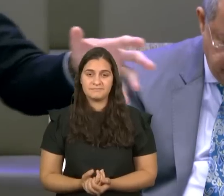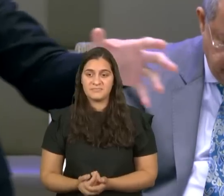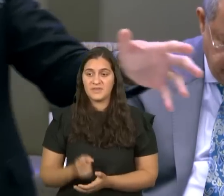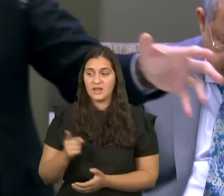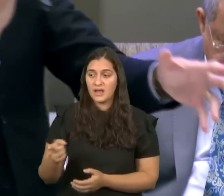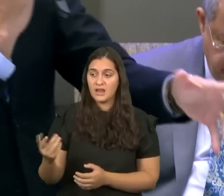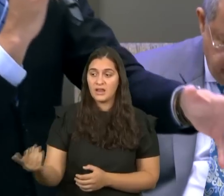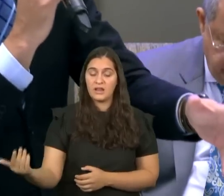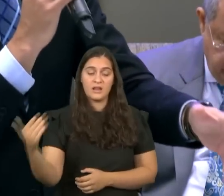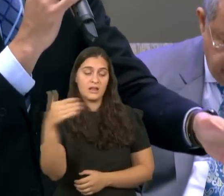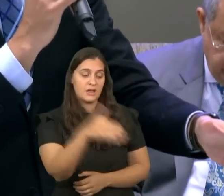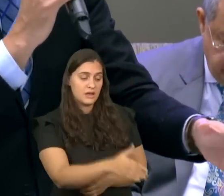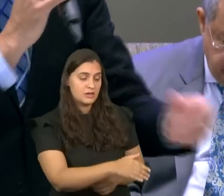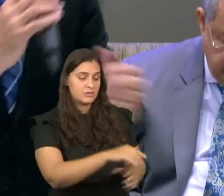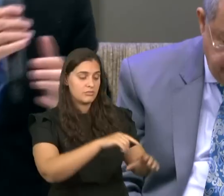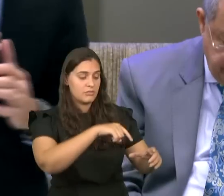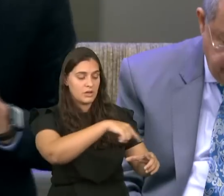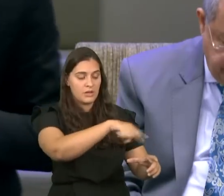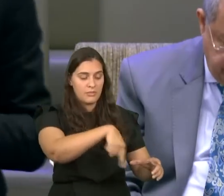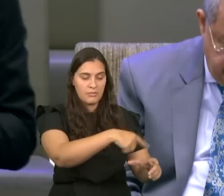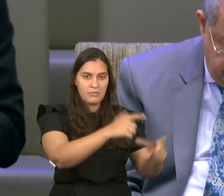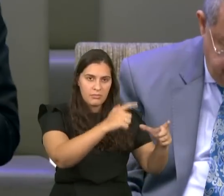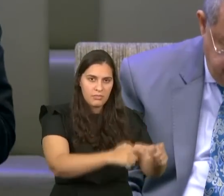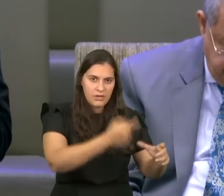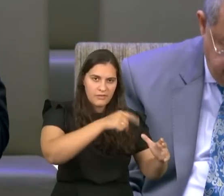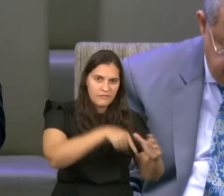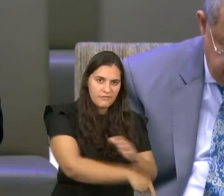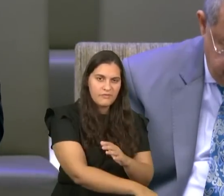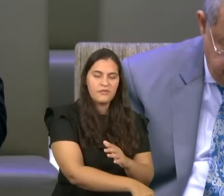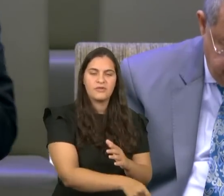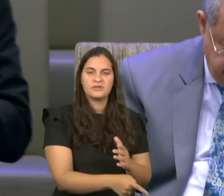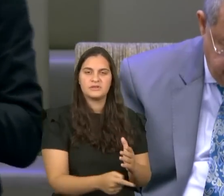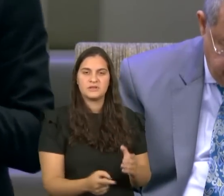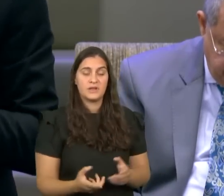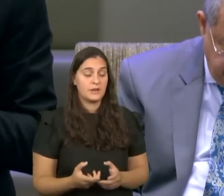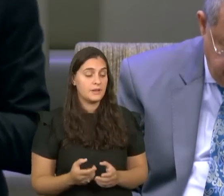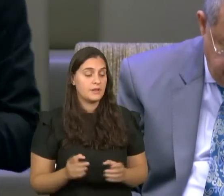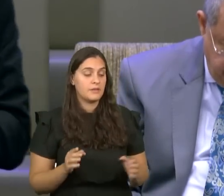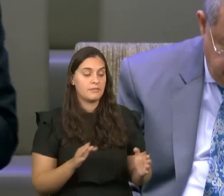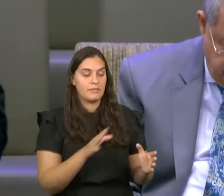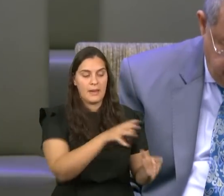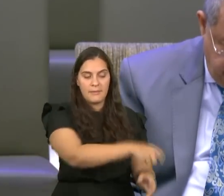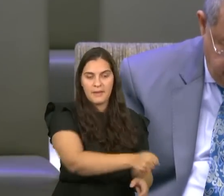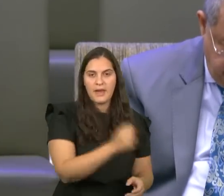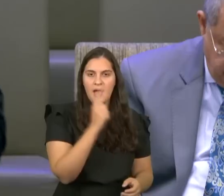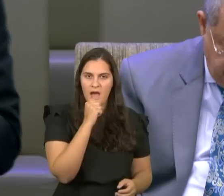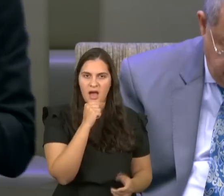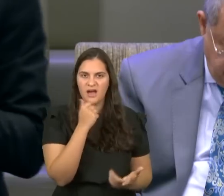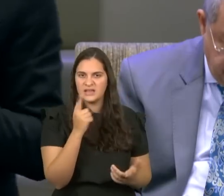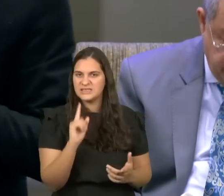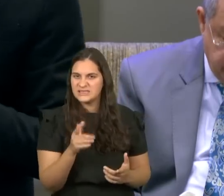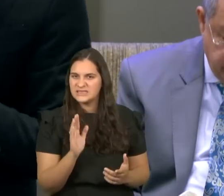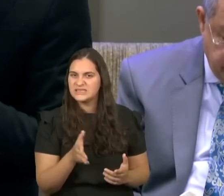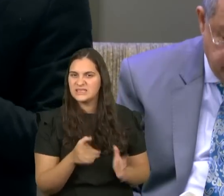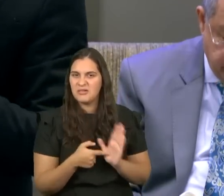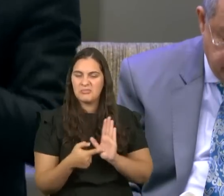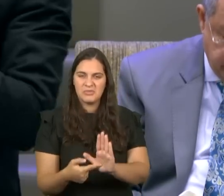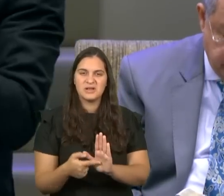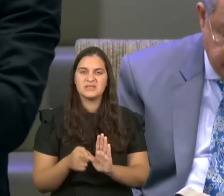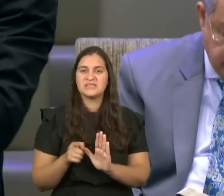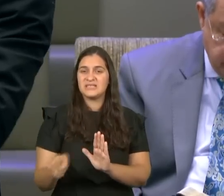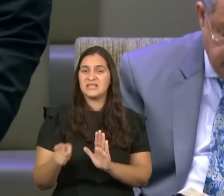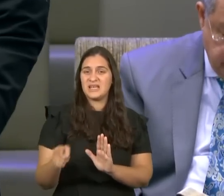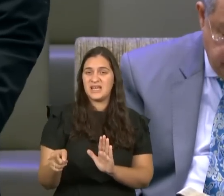a fonte de Jacó para buscar água já denunciava que ela era uma mulher de